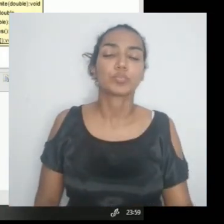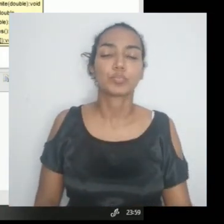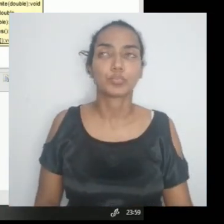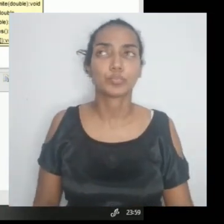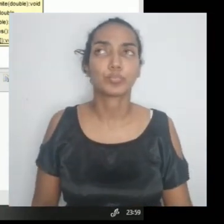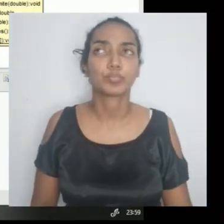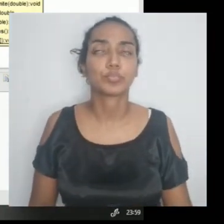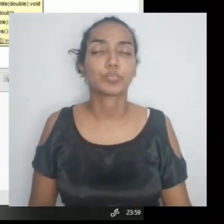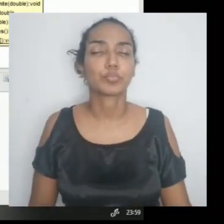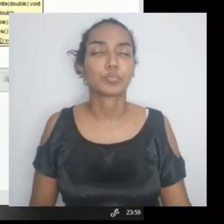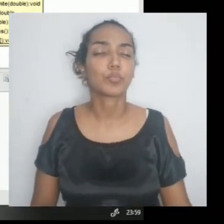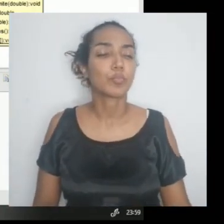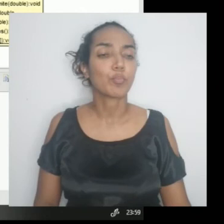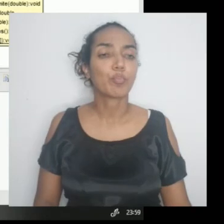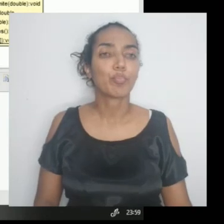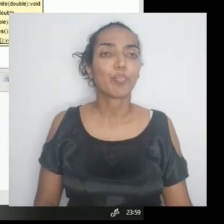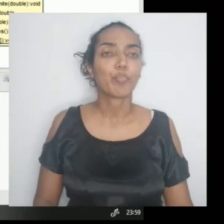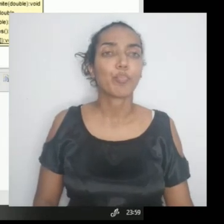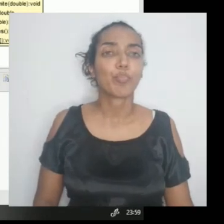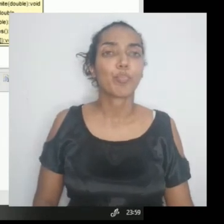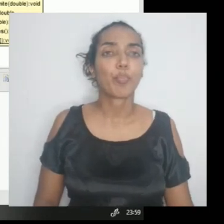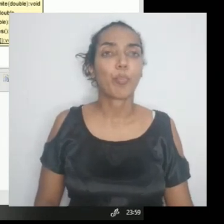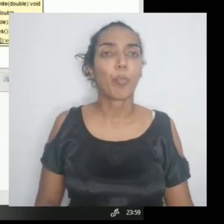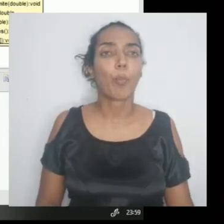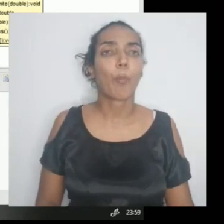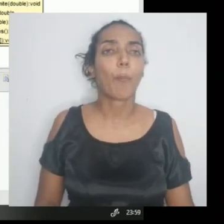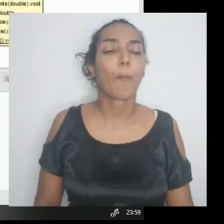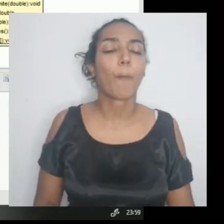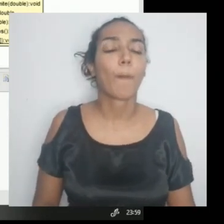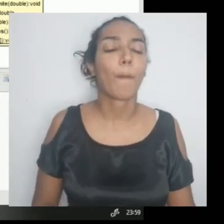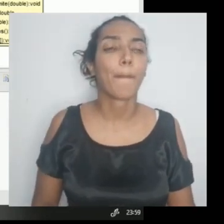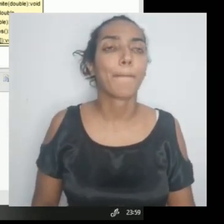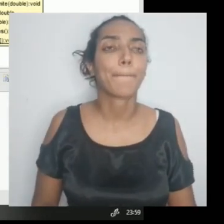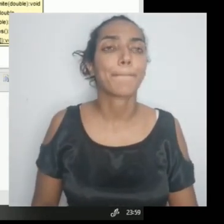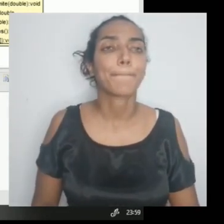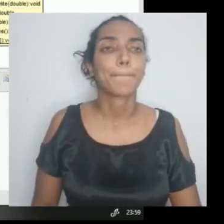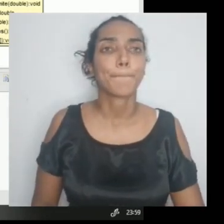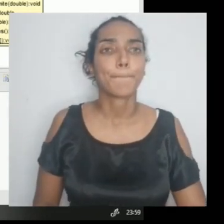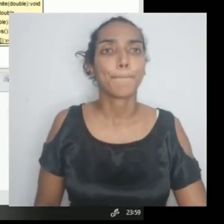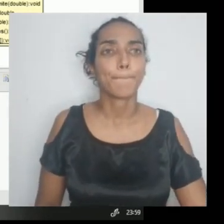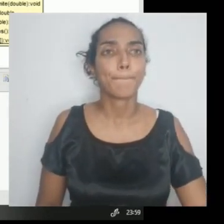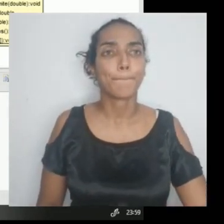LC. Vou colocar algo bem diferente aqui, tá?